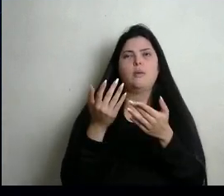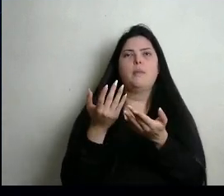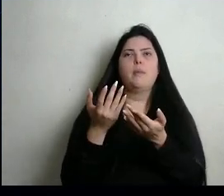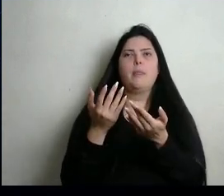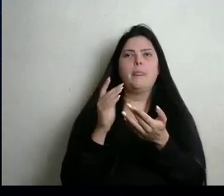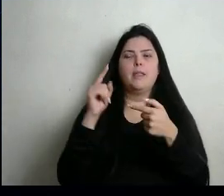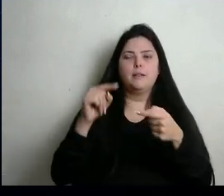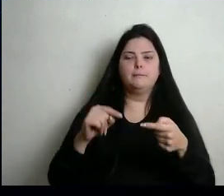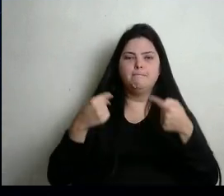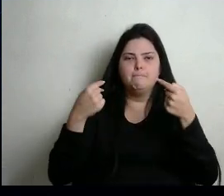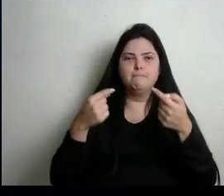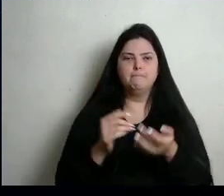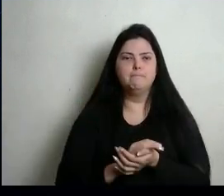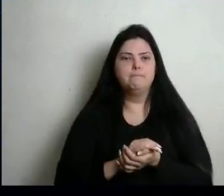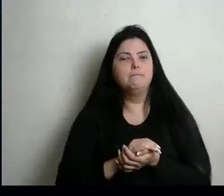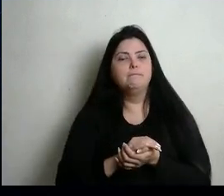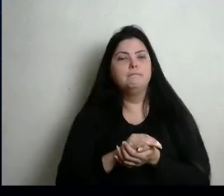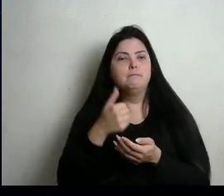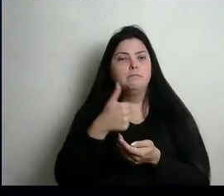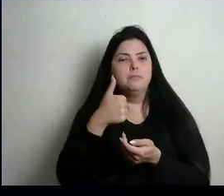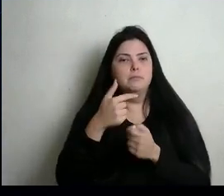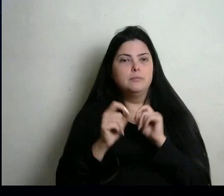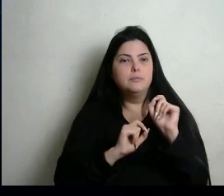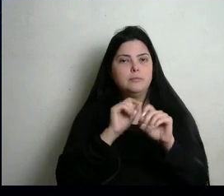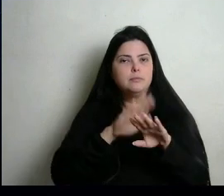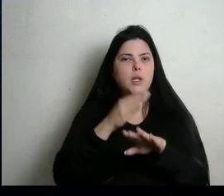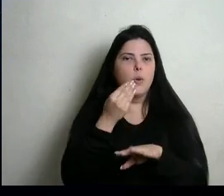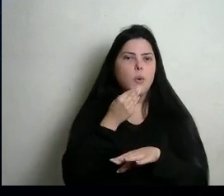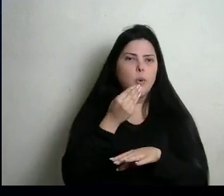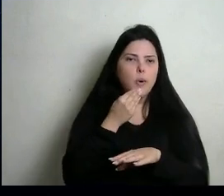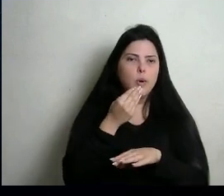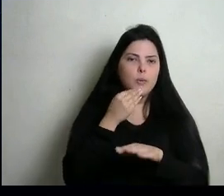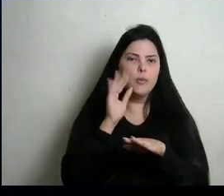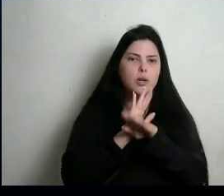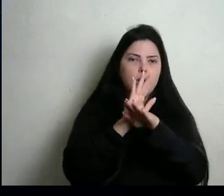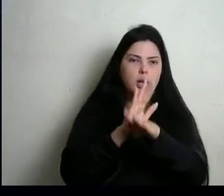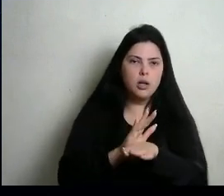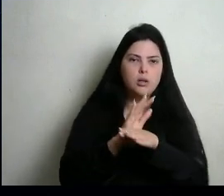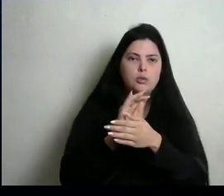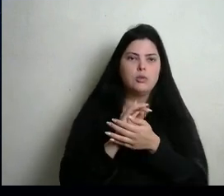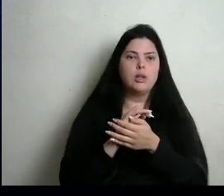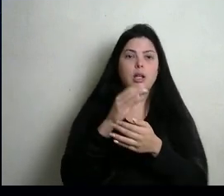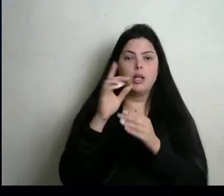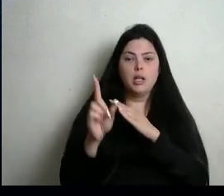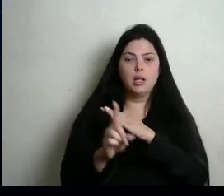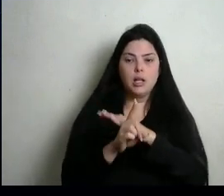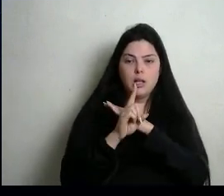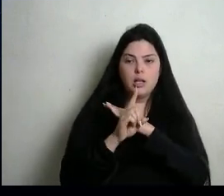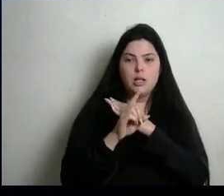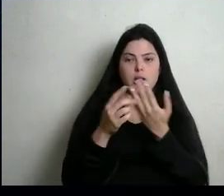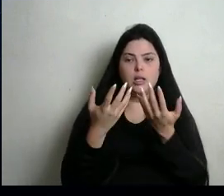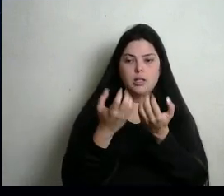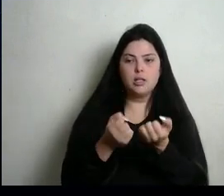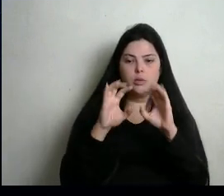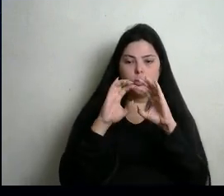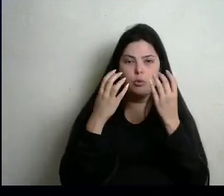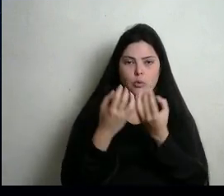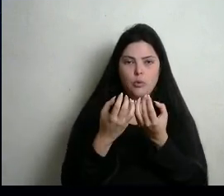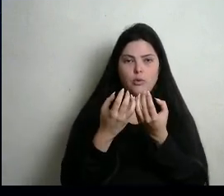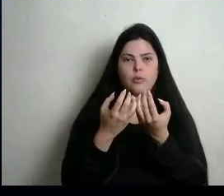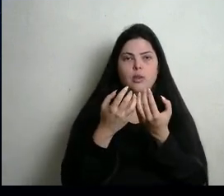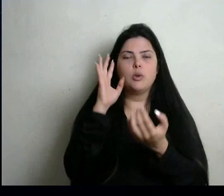desafios. Então, o primeiro, e talvez mais óbvio, é ajudar aí para os clientes que estão adotando nuvem, indo com